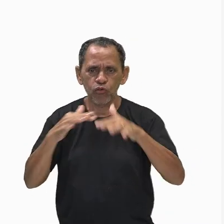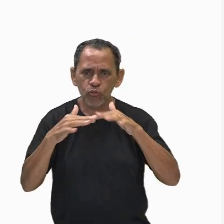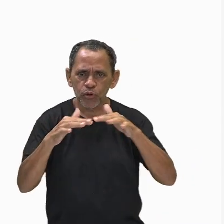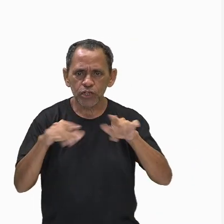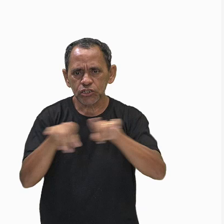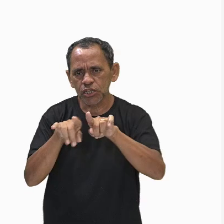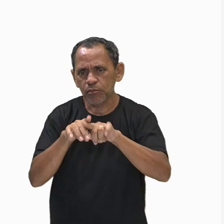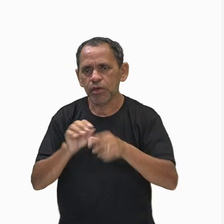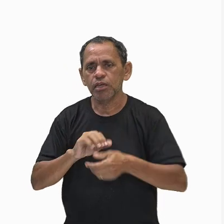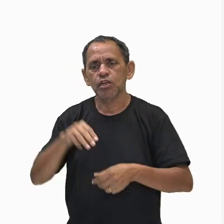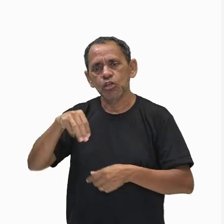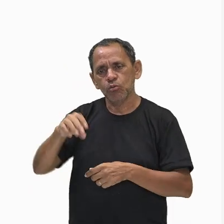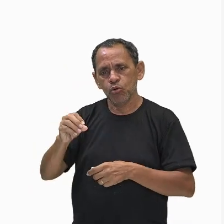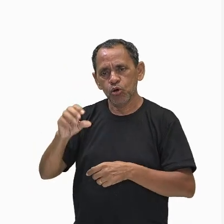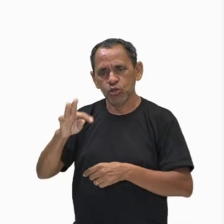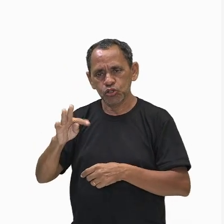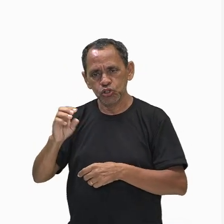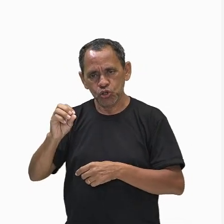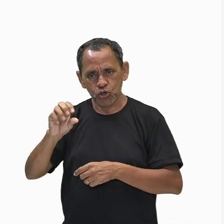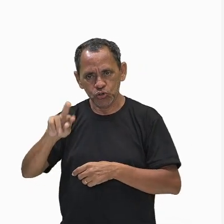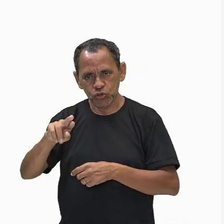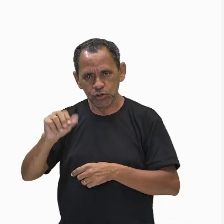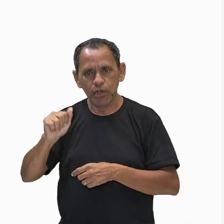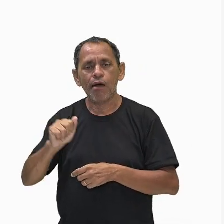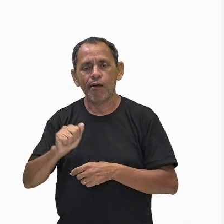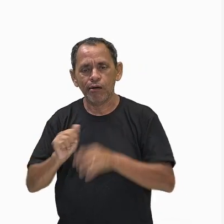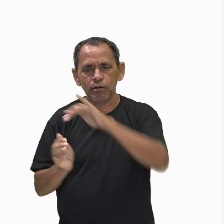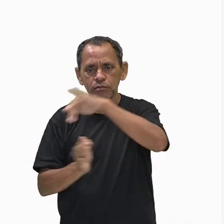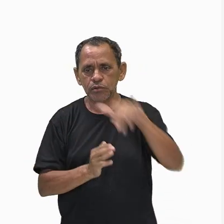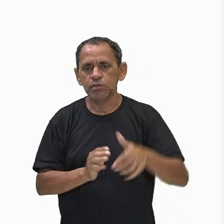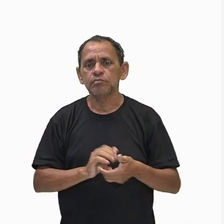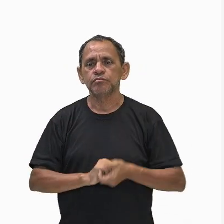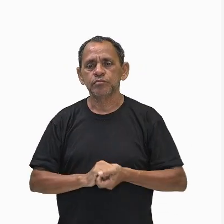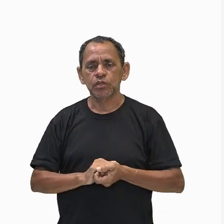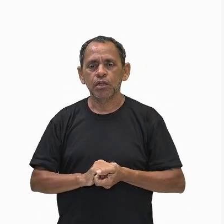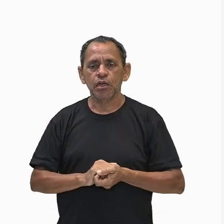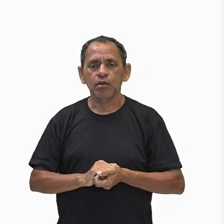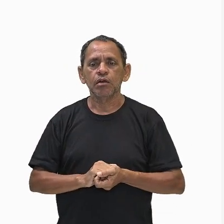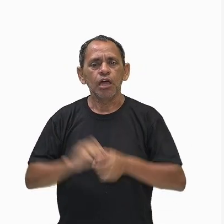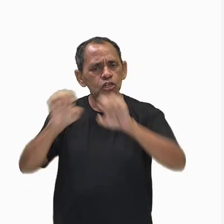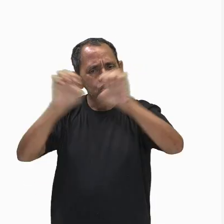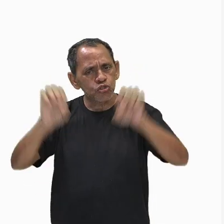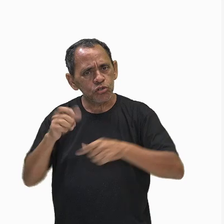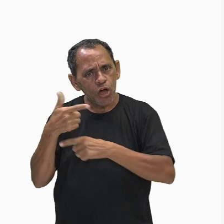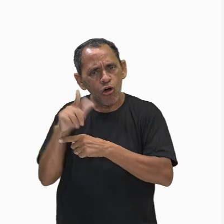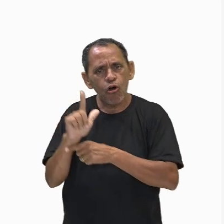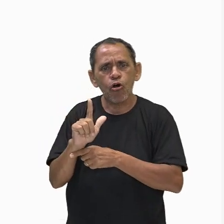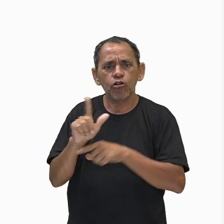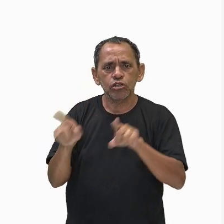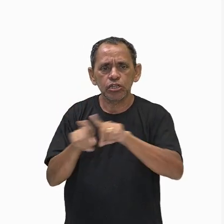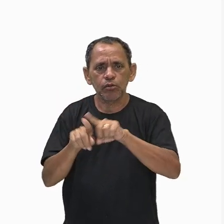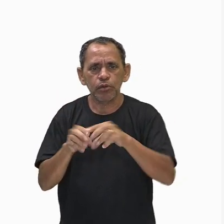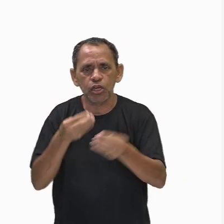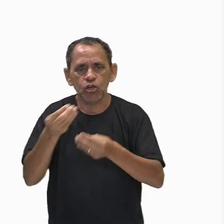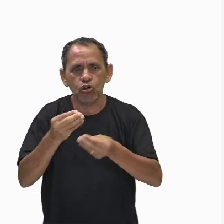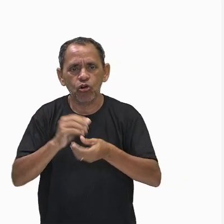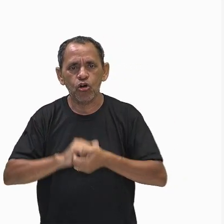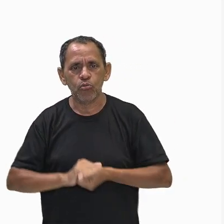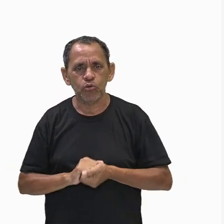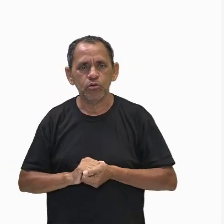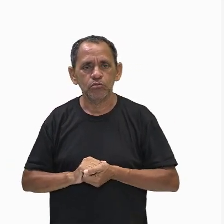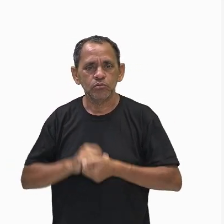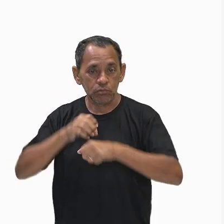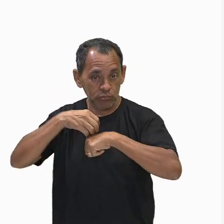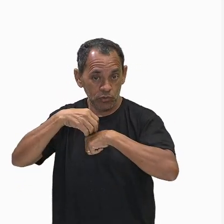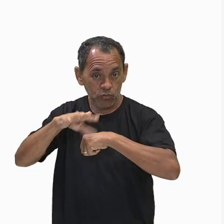para a ponte, outra estrutura do sistema nervoso central. A função da ponte é transmitir as